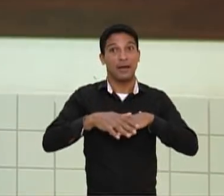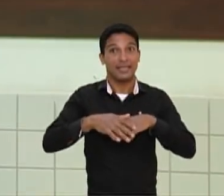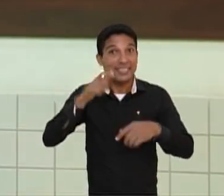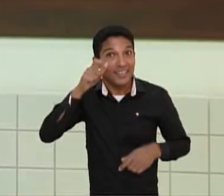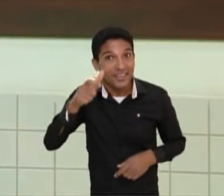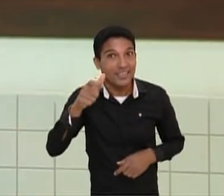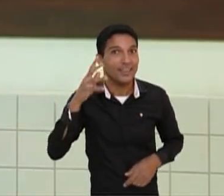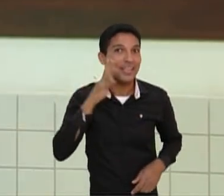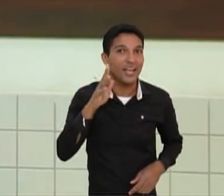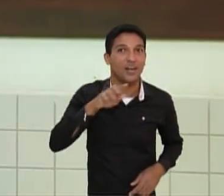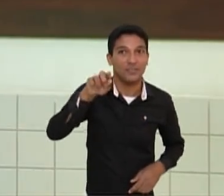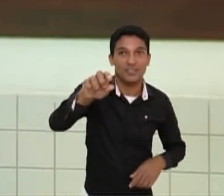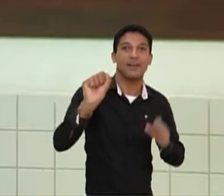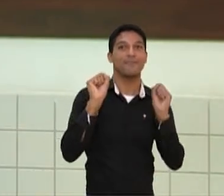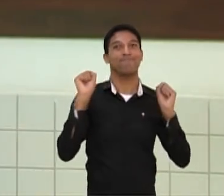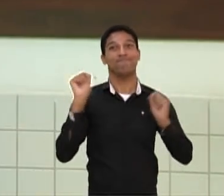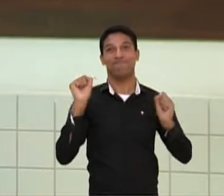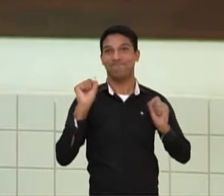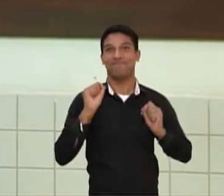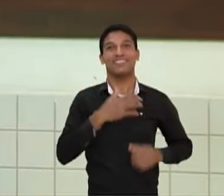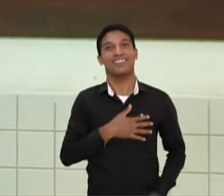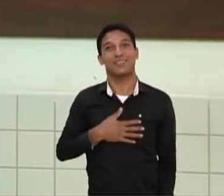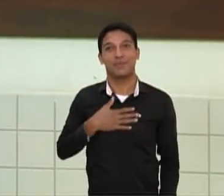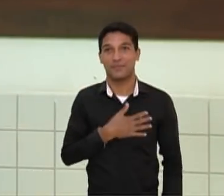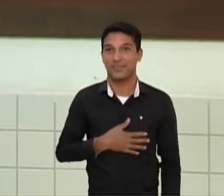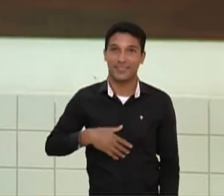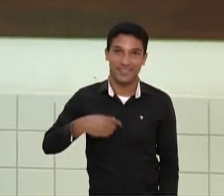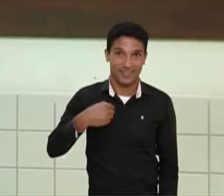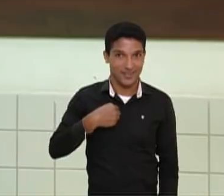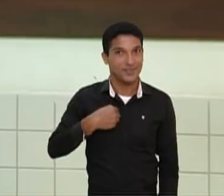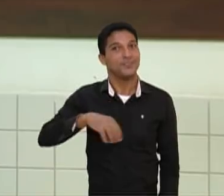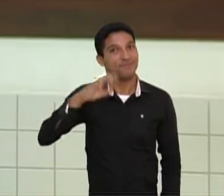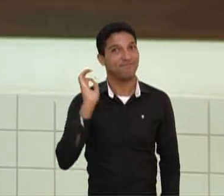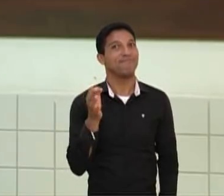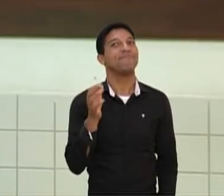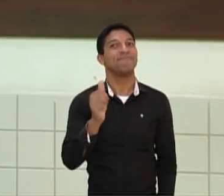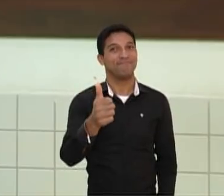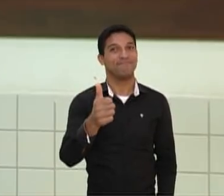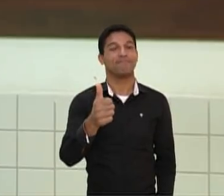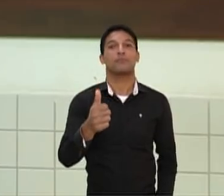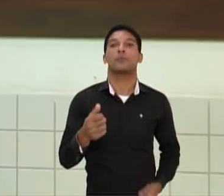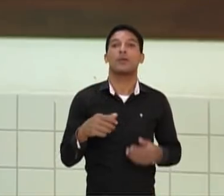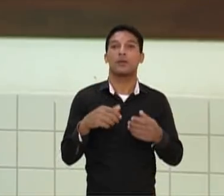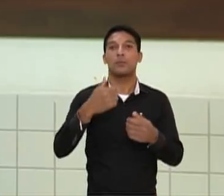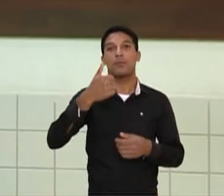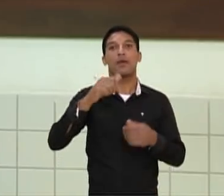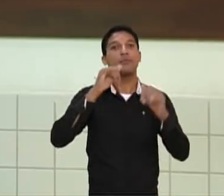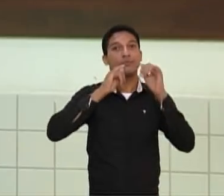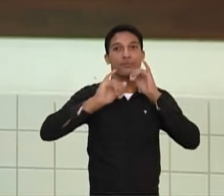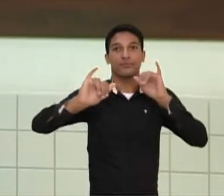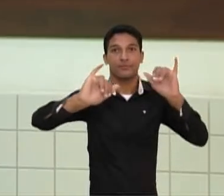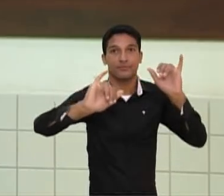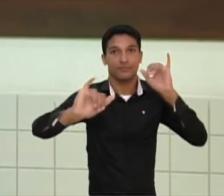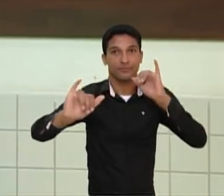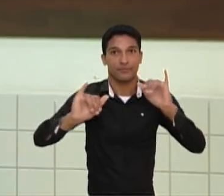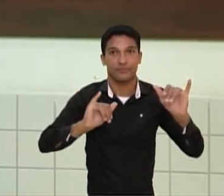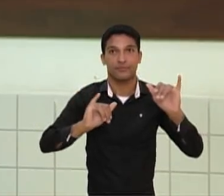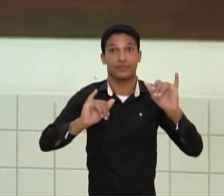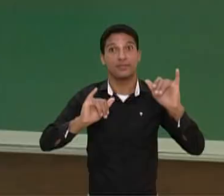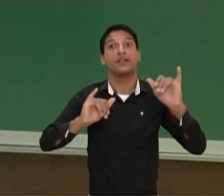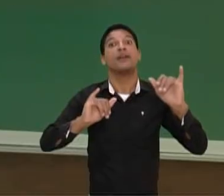você vai adorar e vai gostar muito, tenho certeza. Antes, aquele recadinho do coração para